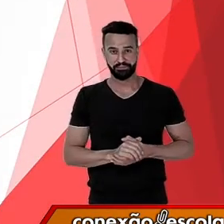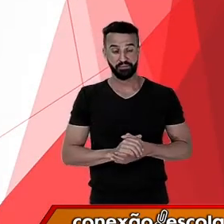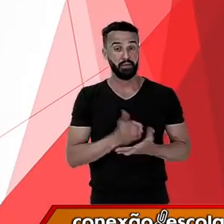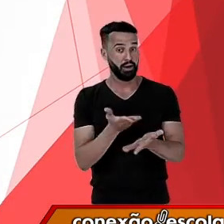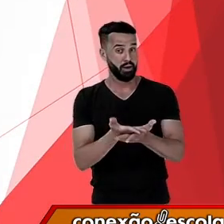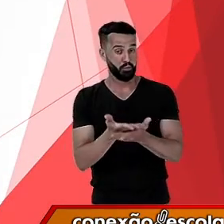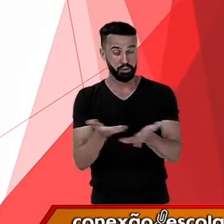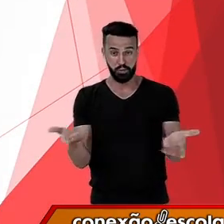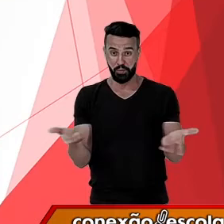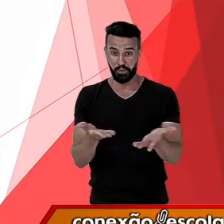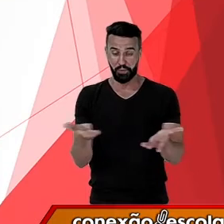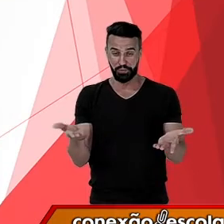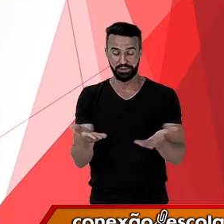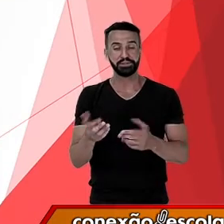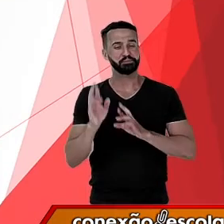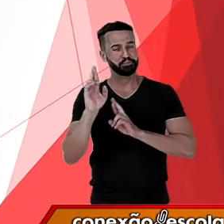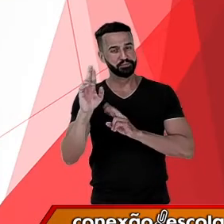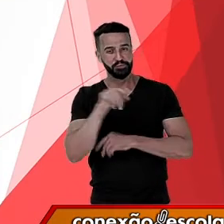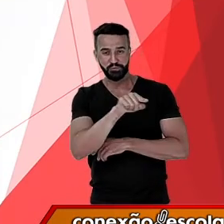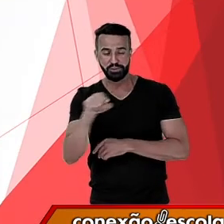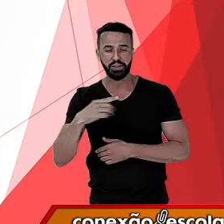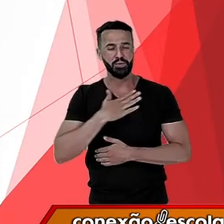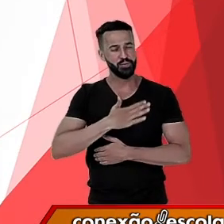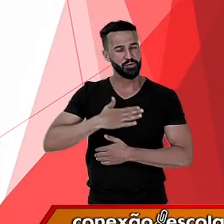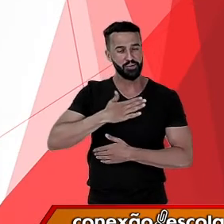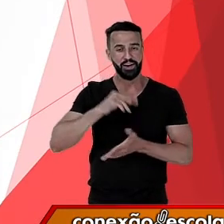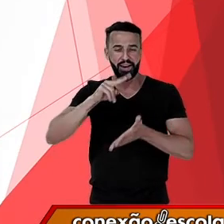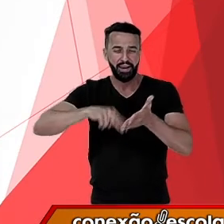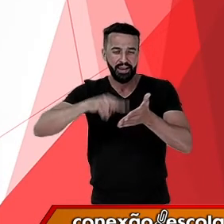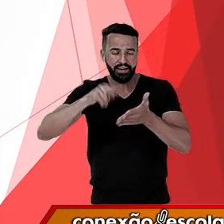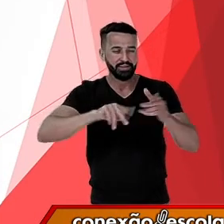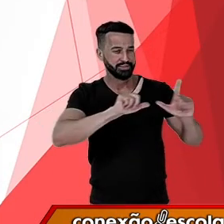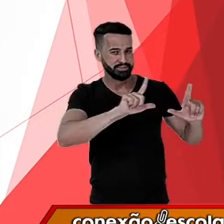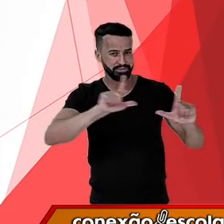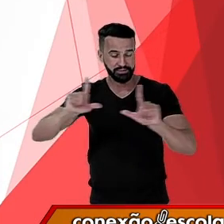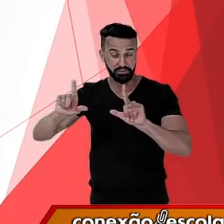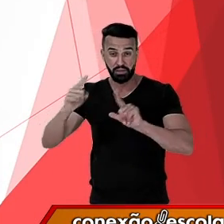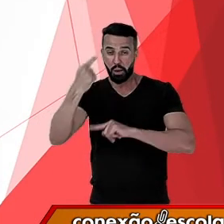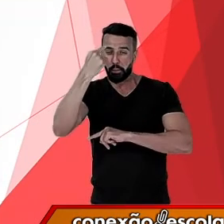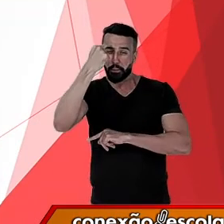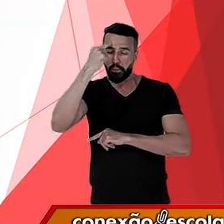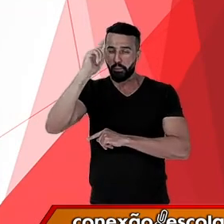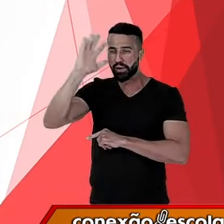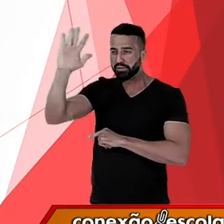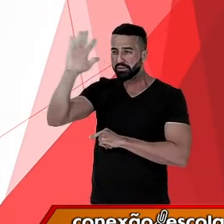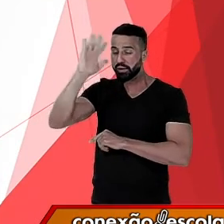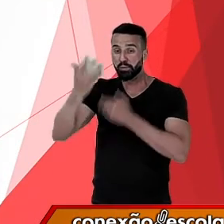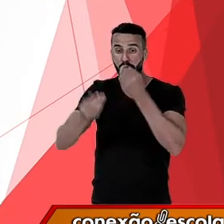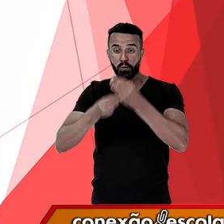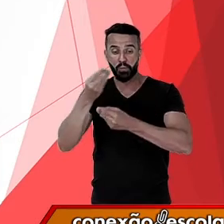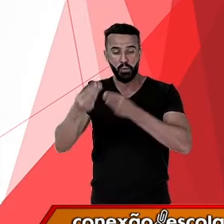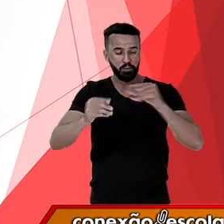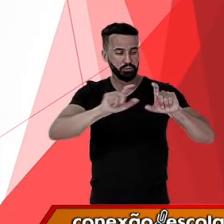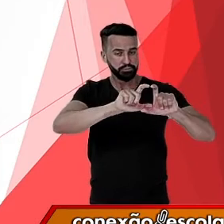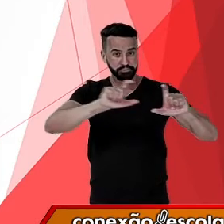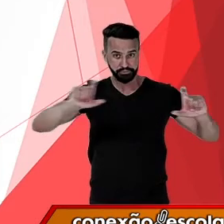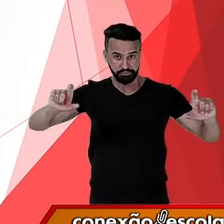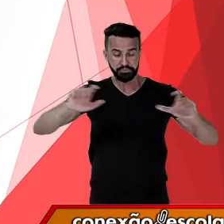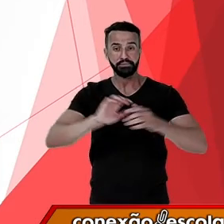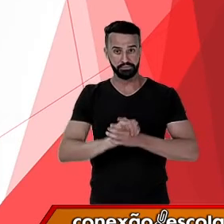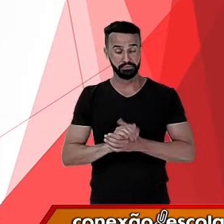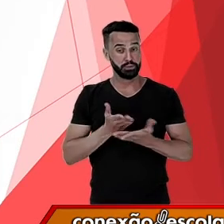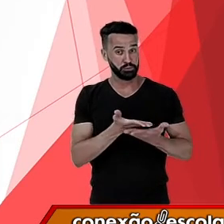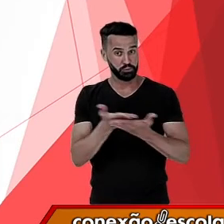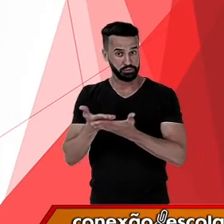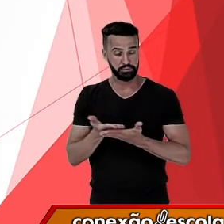espero que você tenha gostado de ler comigo tirinhas e pensado a respeito de sua estrutura. Para estudar sobre